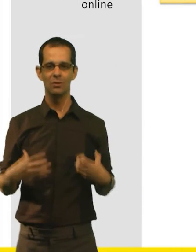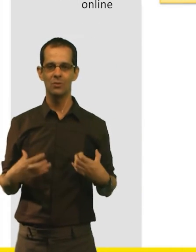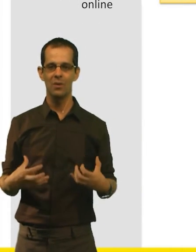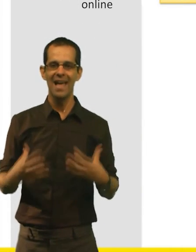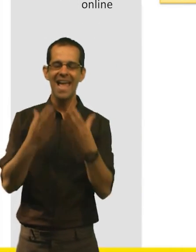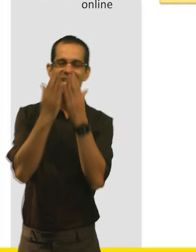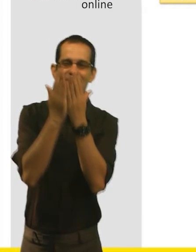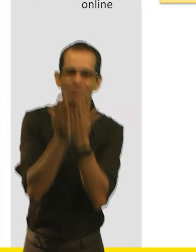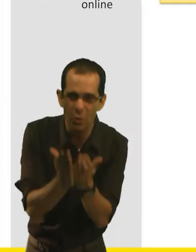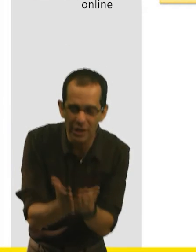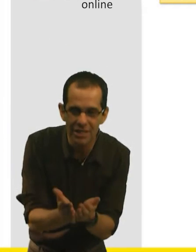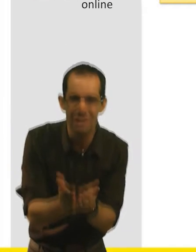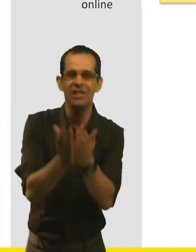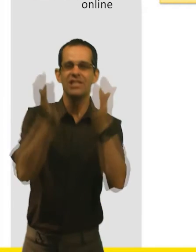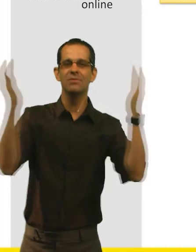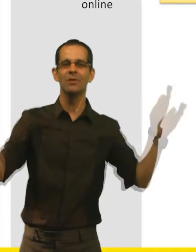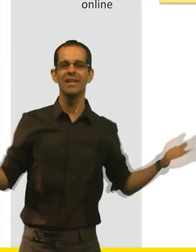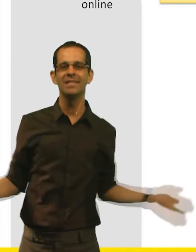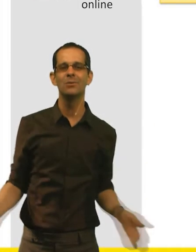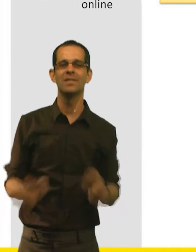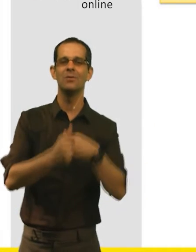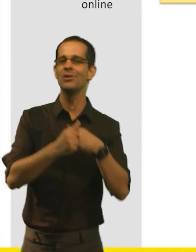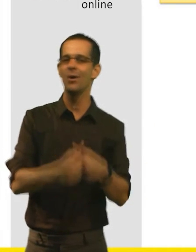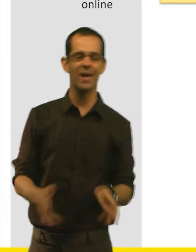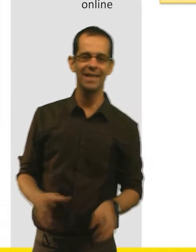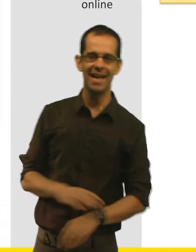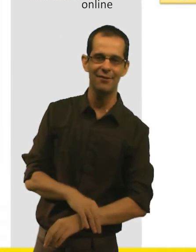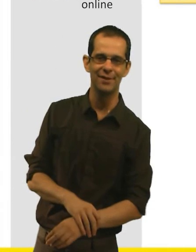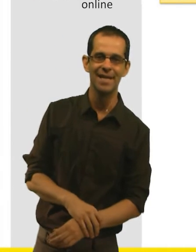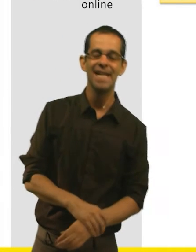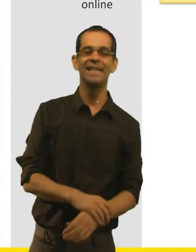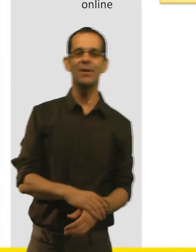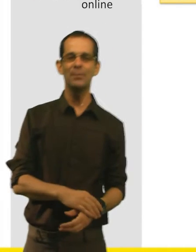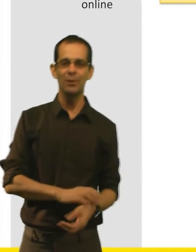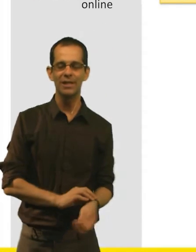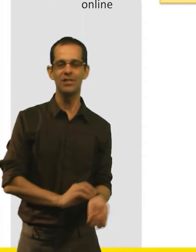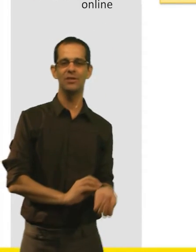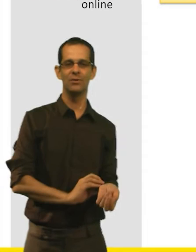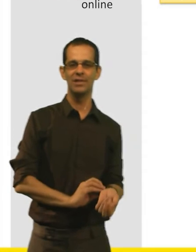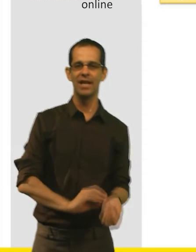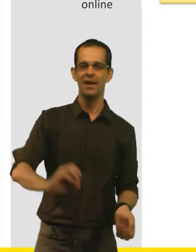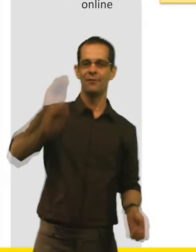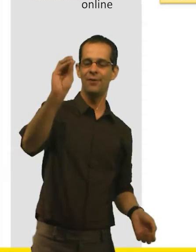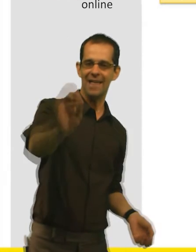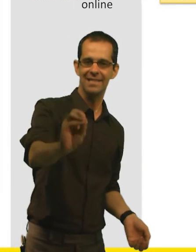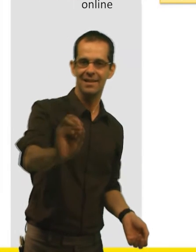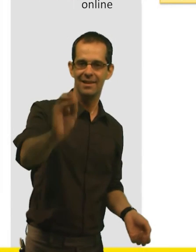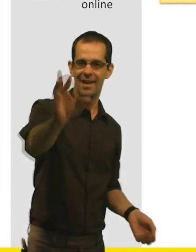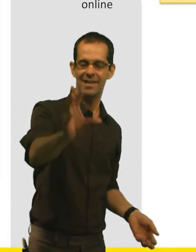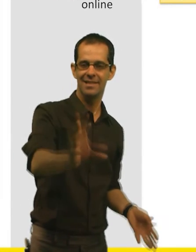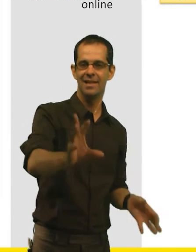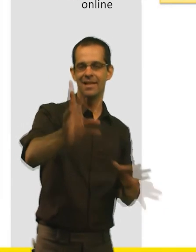motivação, pessoal, é importantíssimo na execução de qualquer tarefa. Então, é importante que você